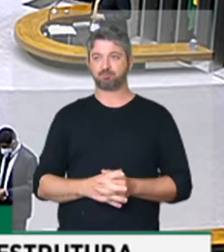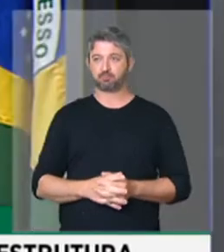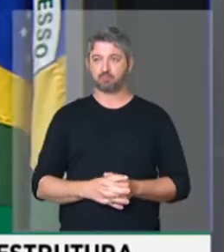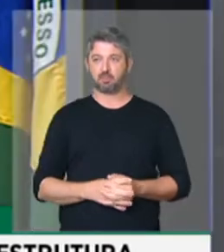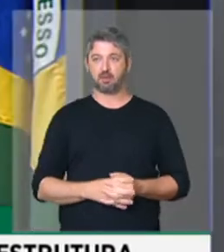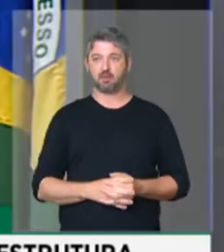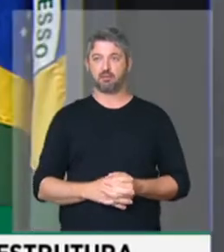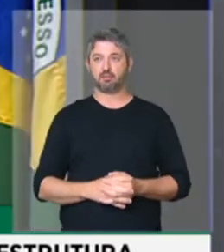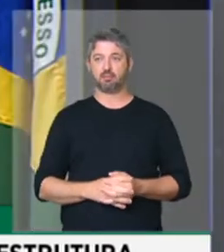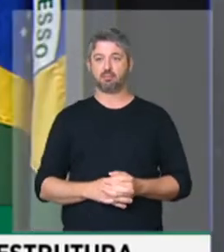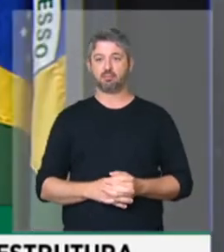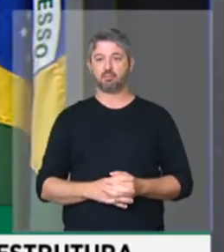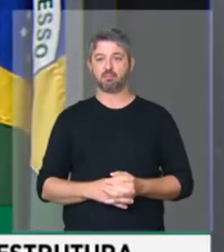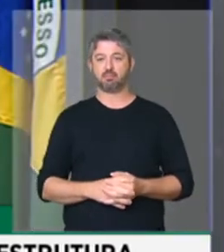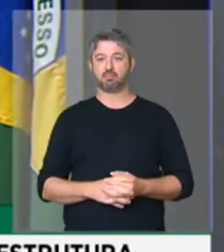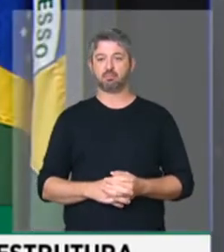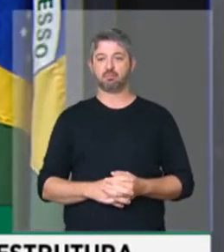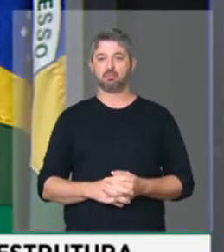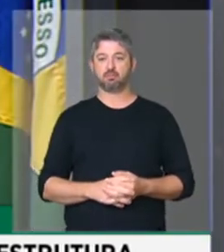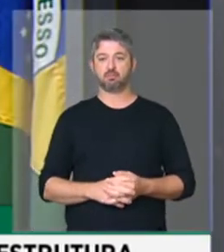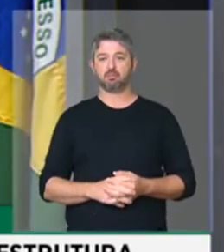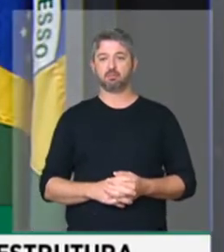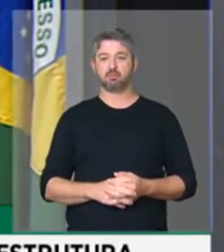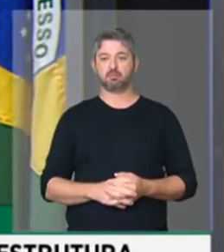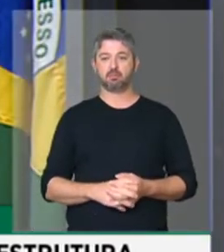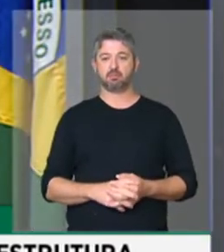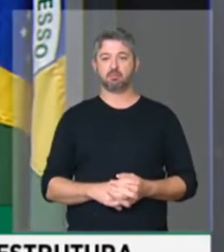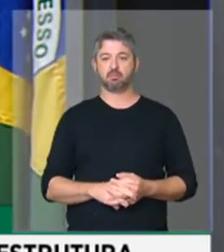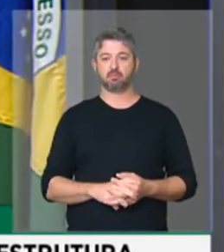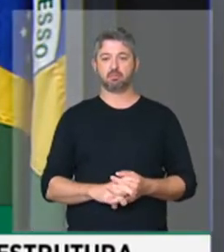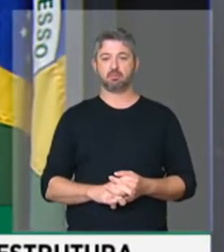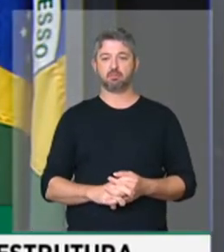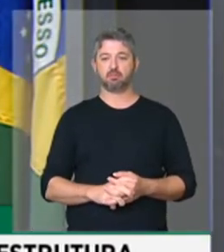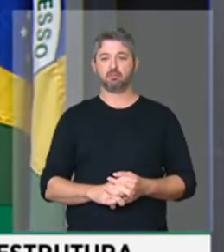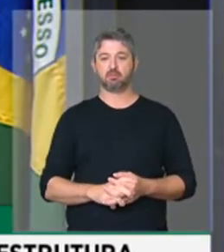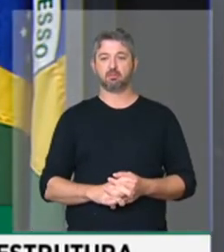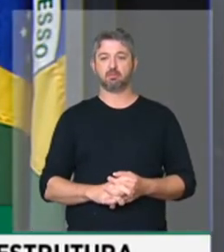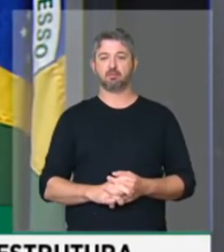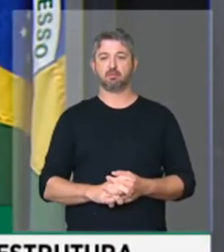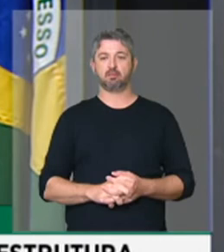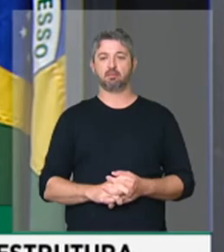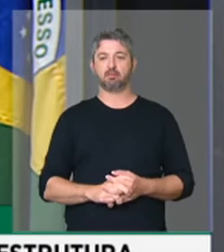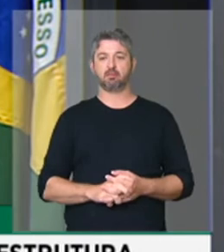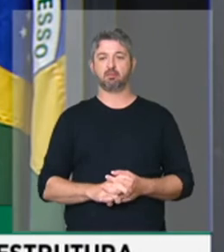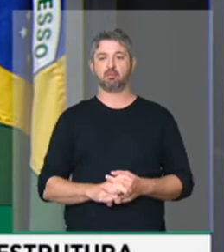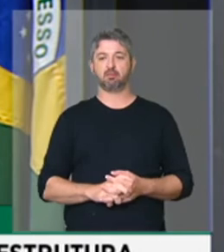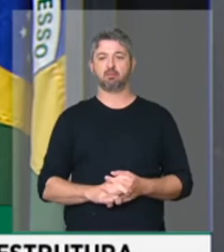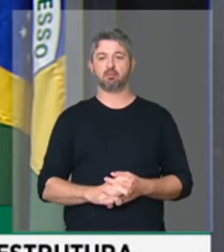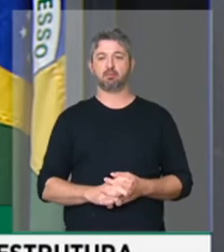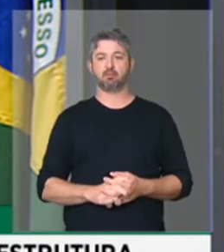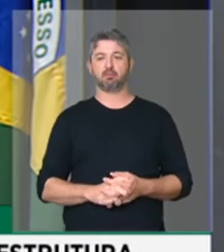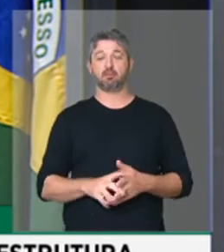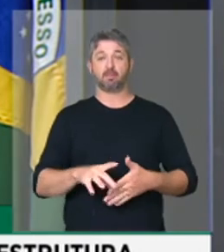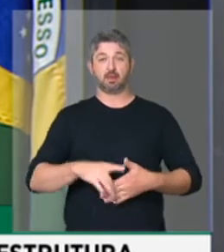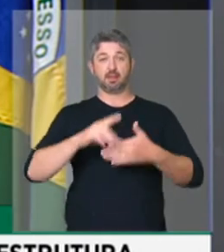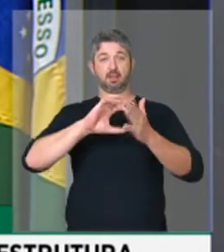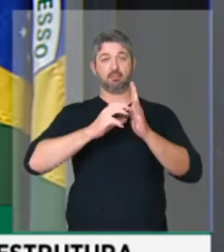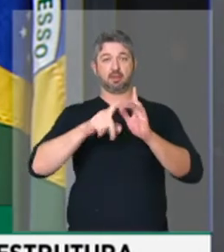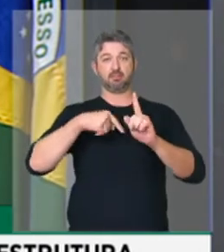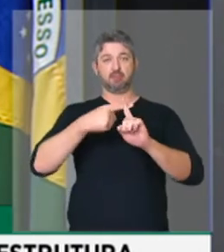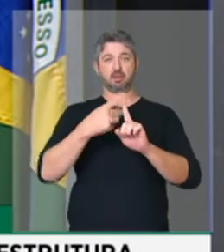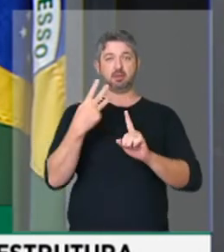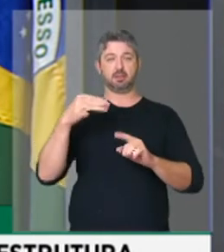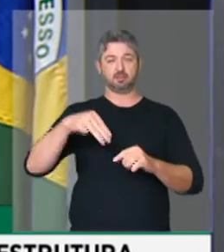Vou de líder. Deputado João Maia, tem Vossa Excelência a palavra. Tem Vossa Excelência o tempo de liderança do partido e mais